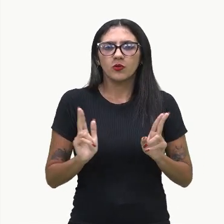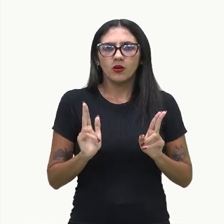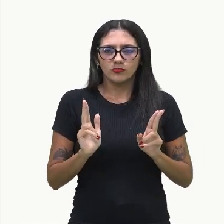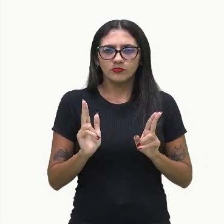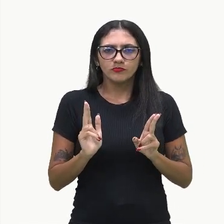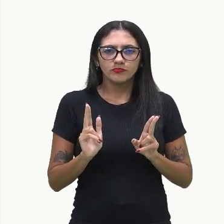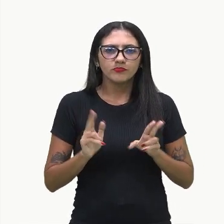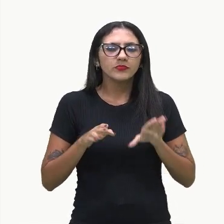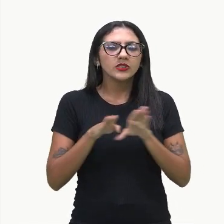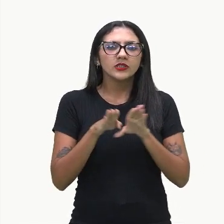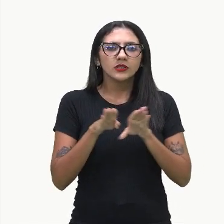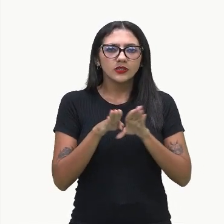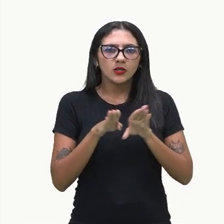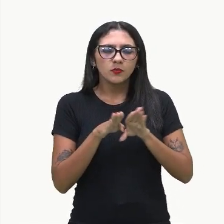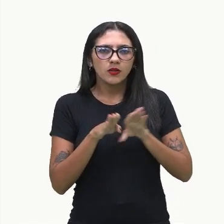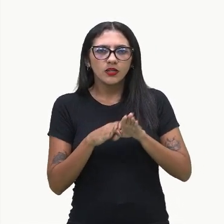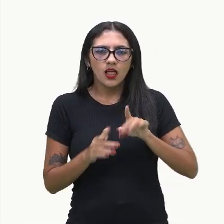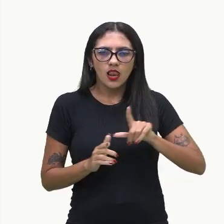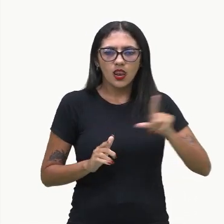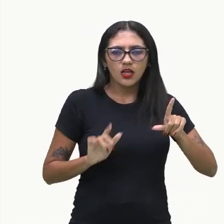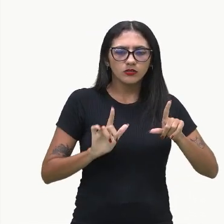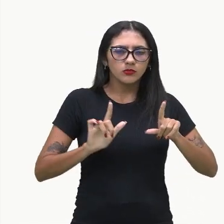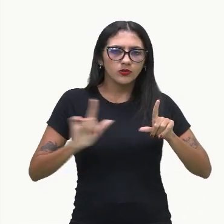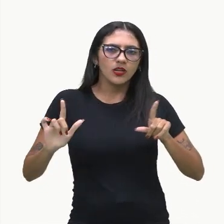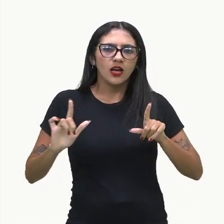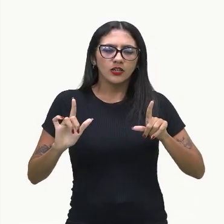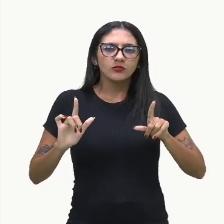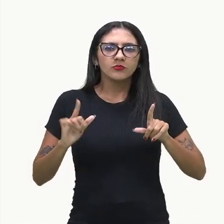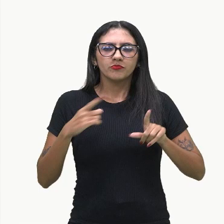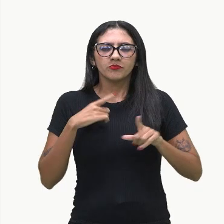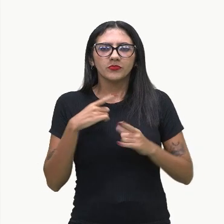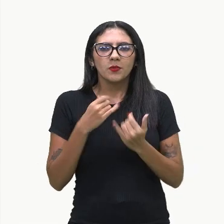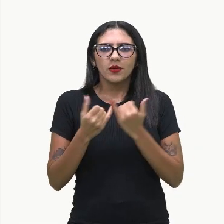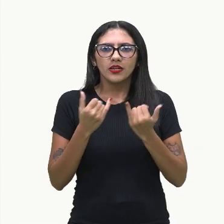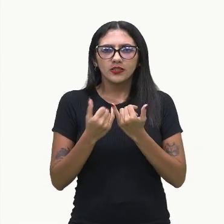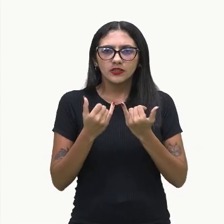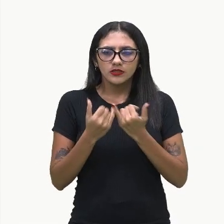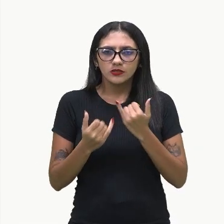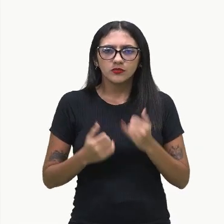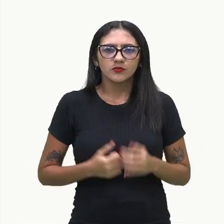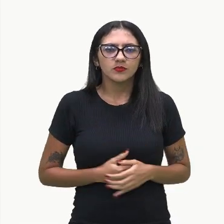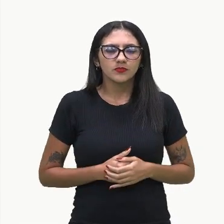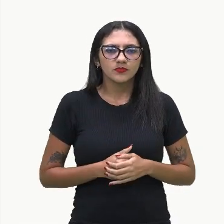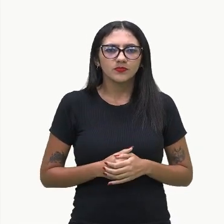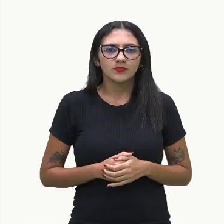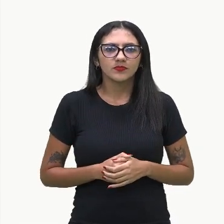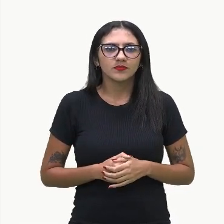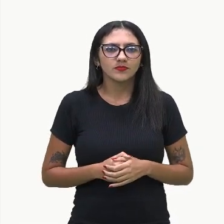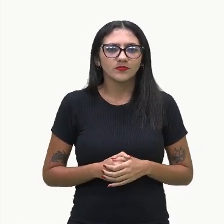um ângulo são uma extensão dos lados do outro. Então,